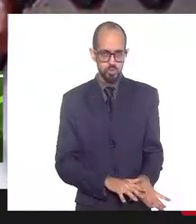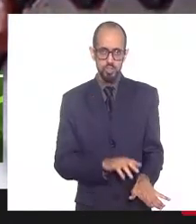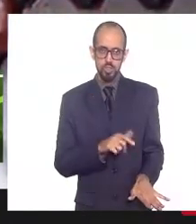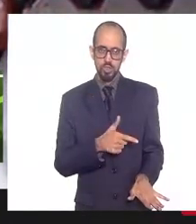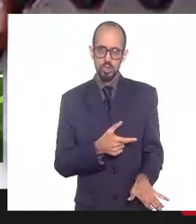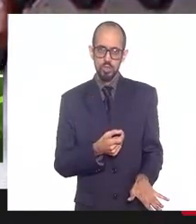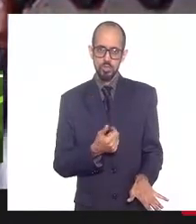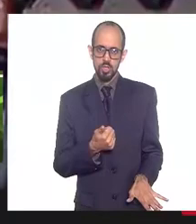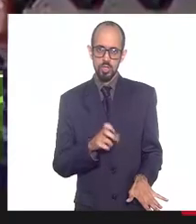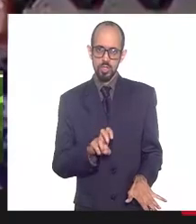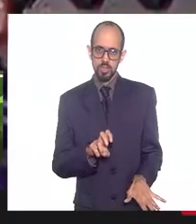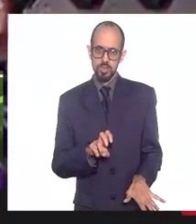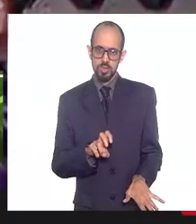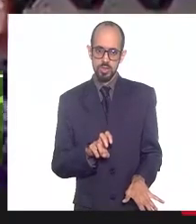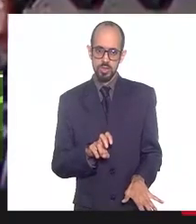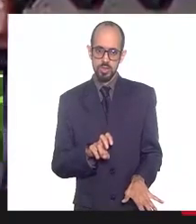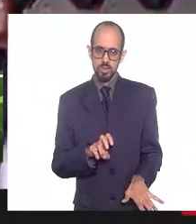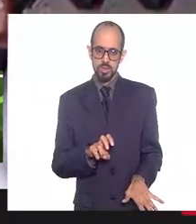Então,